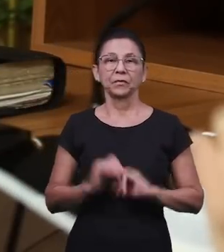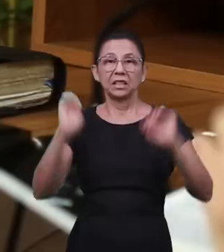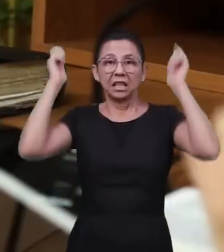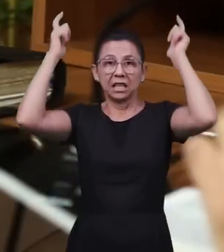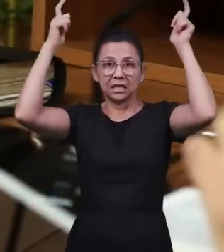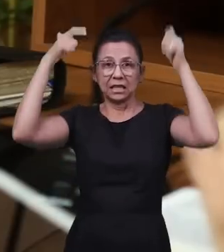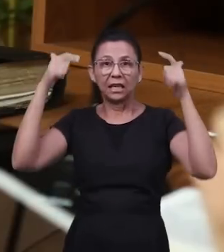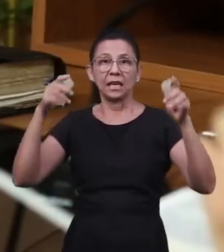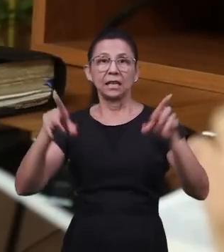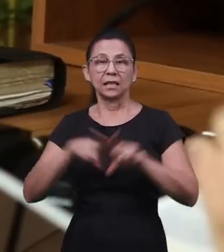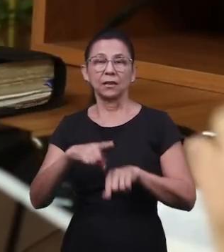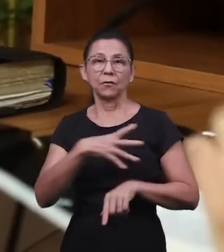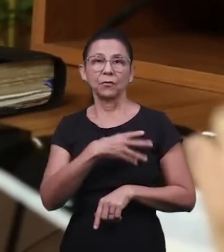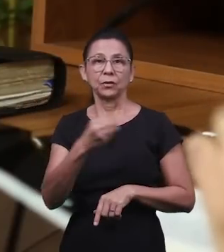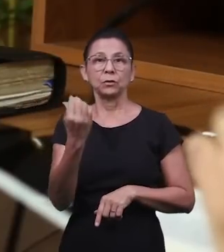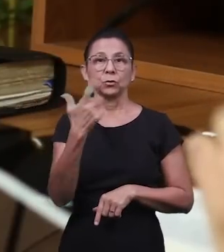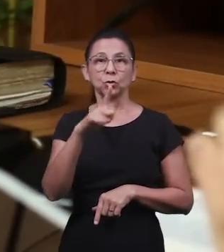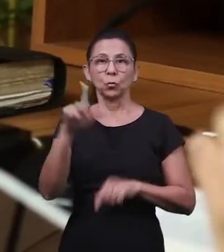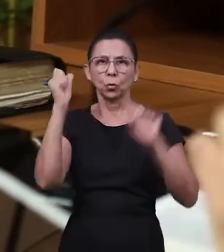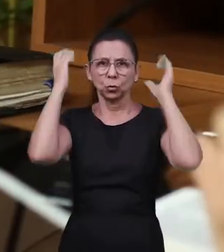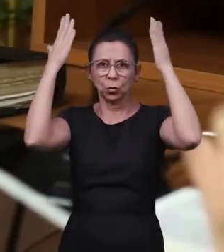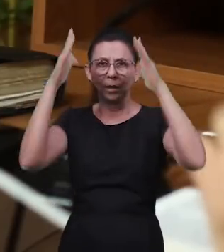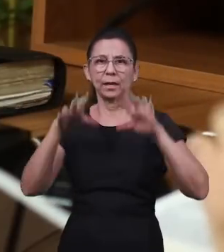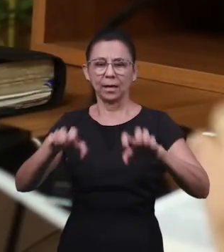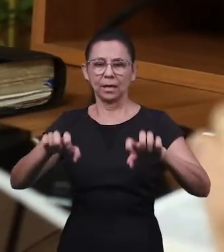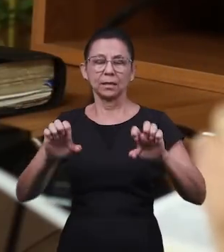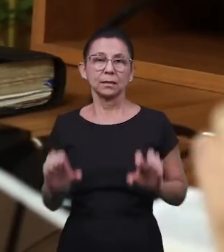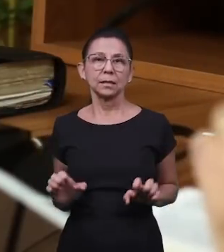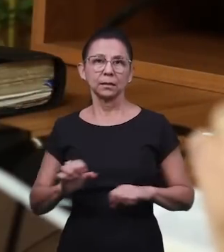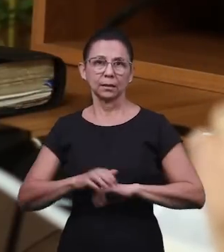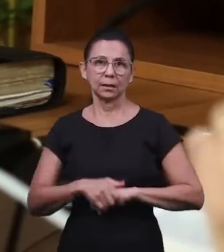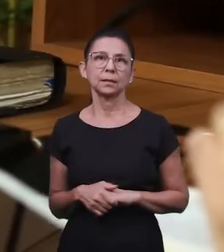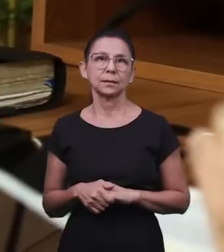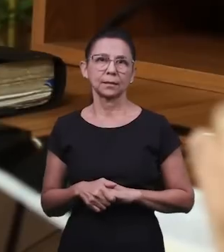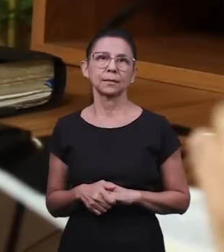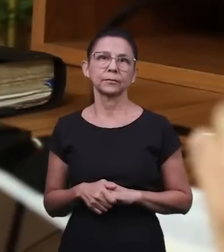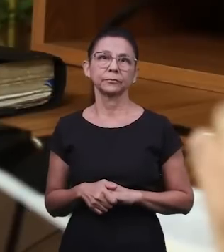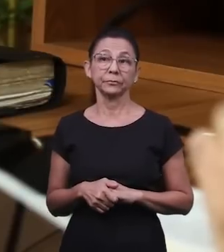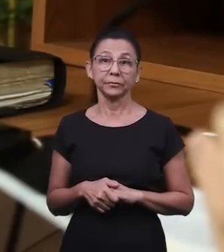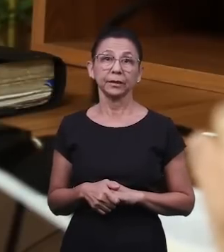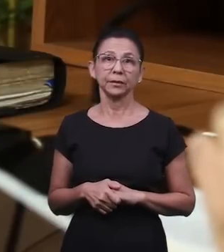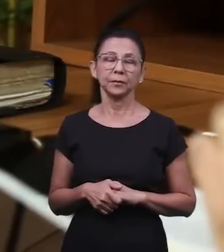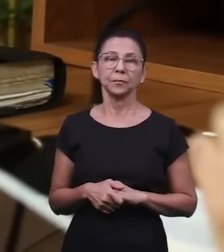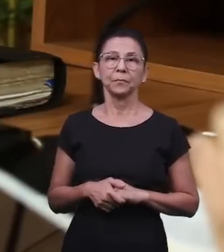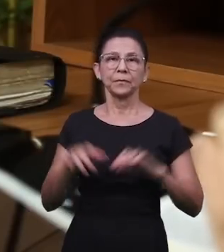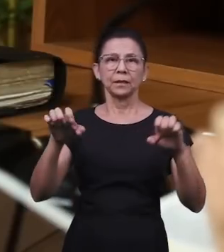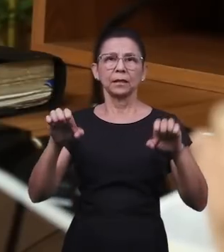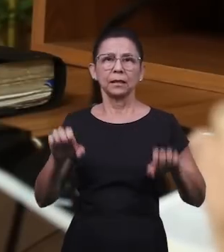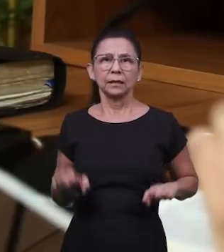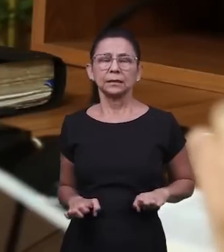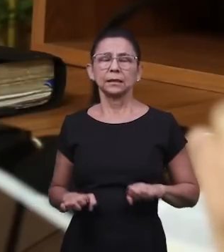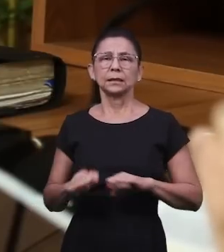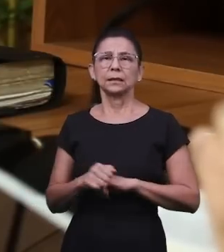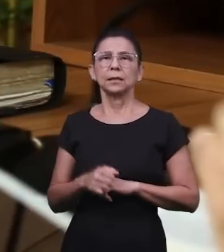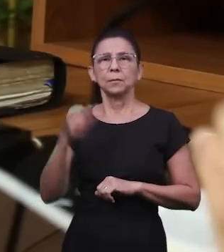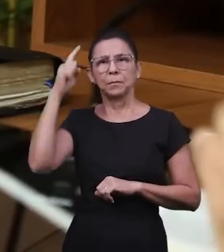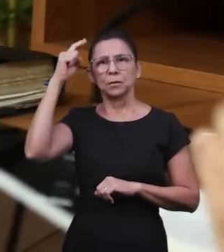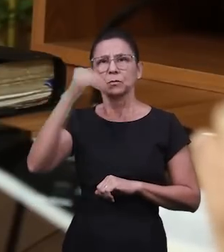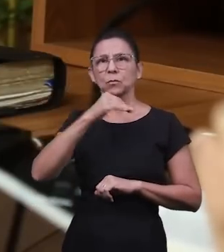em que ele pediu os 15 anos. Deus deu 15 anos de vida para ele, né? Ele pediu, Senhor, não quis. O Senhor falou que ele ia morrer, ele orou, Deus falou, vou te dar 15 anos de